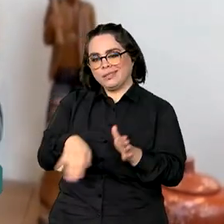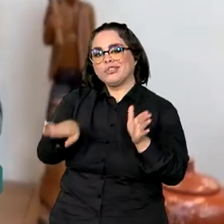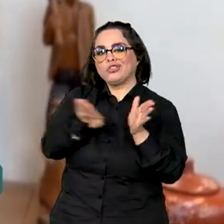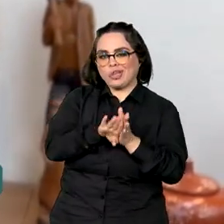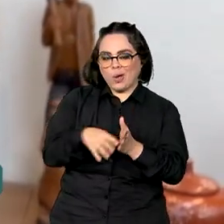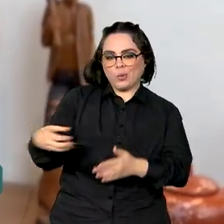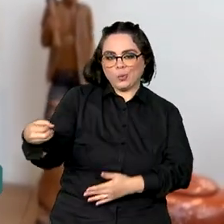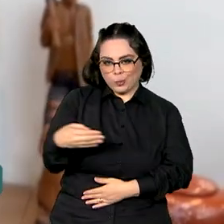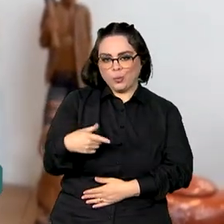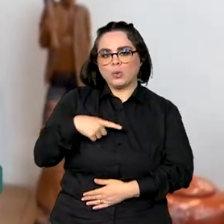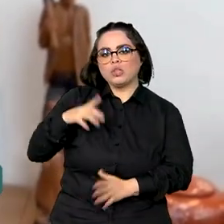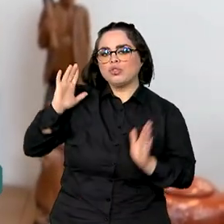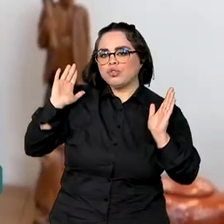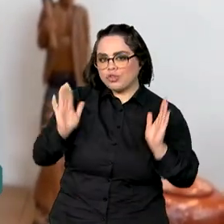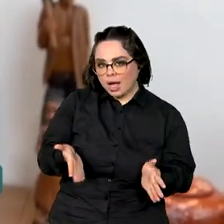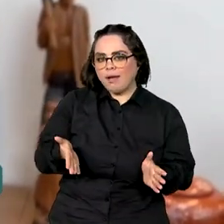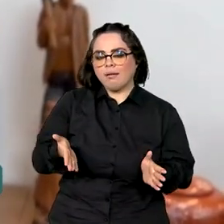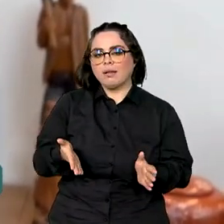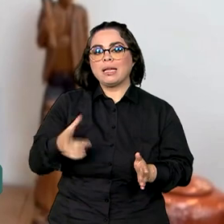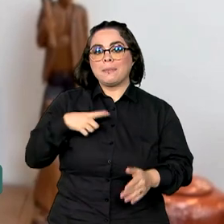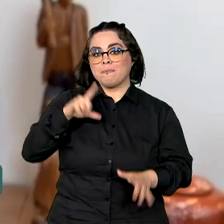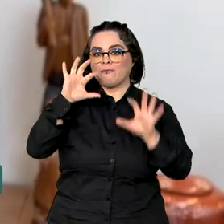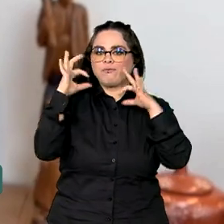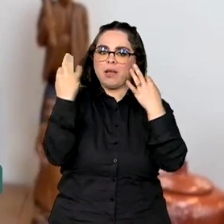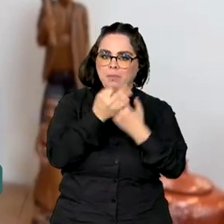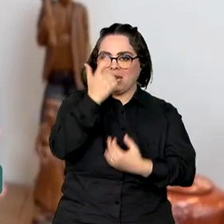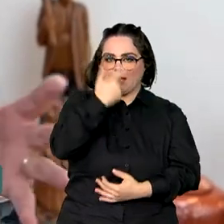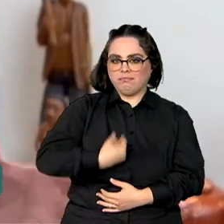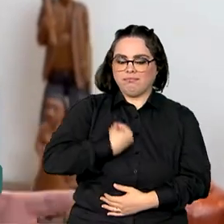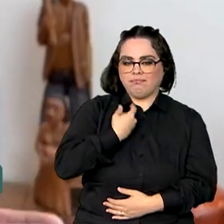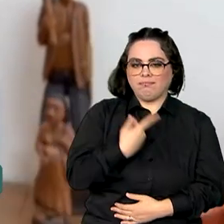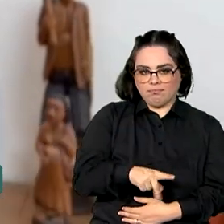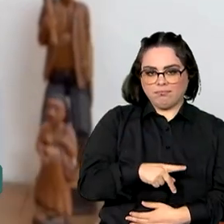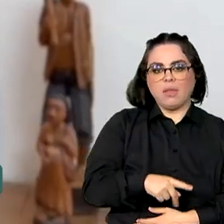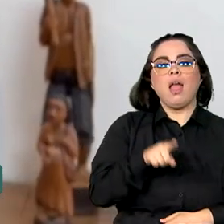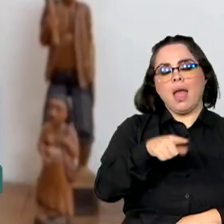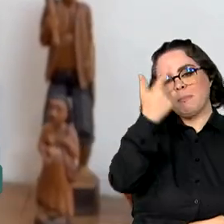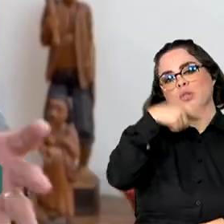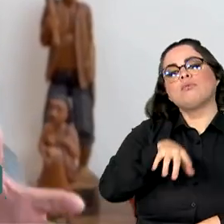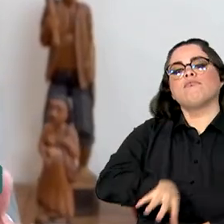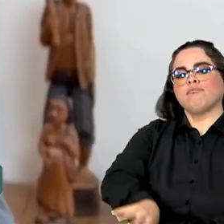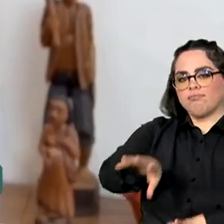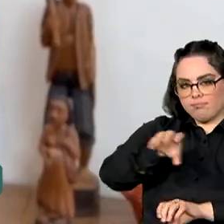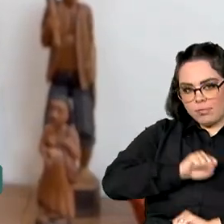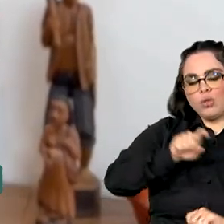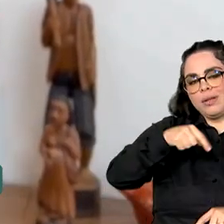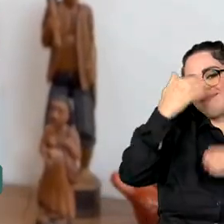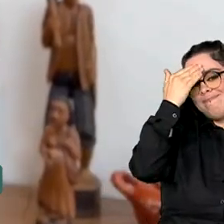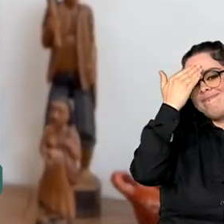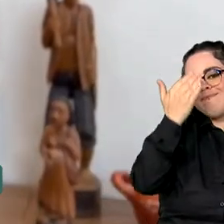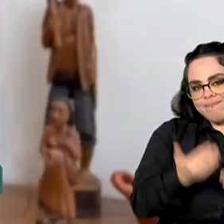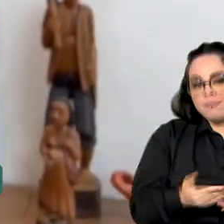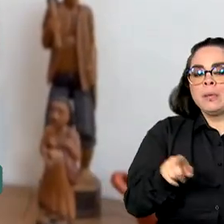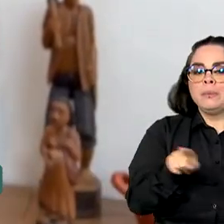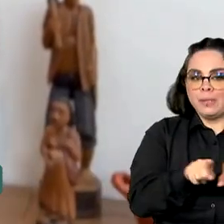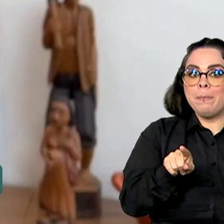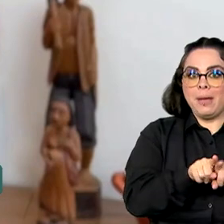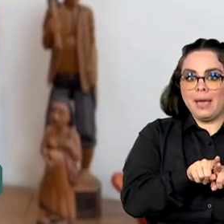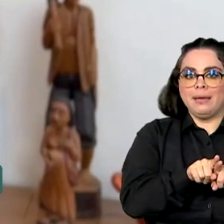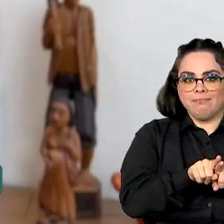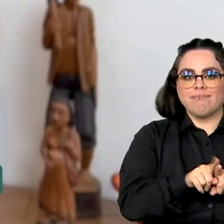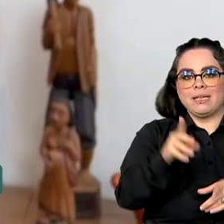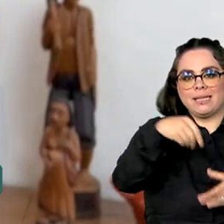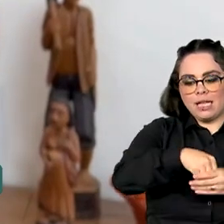até agora, são pessoas que têm famílias no Brasil e receberam, e aqui agradecemos,